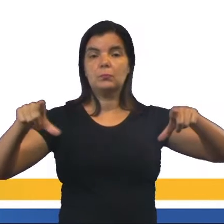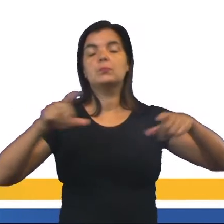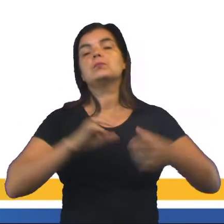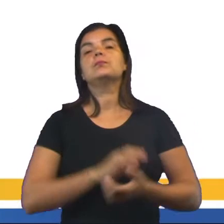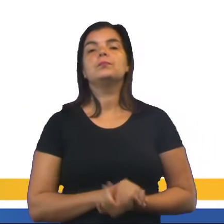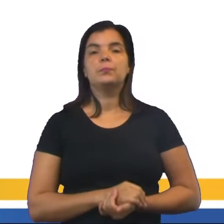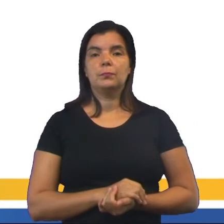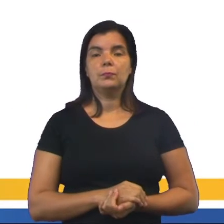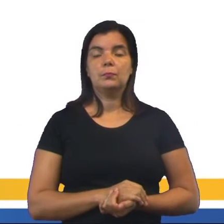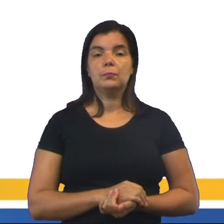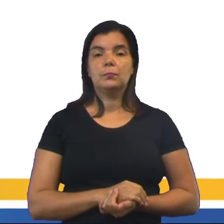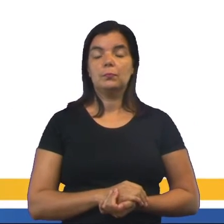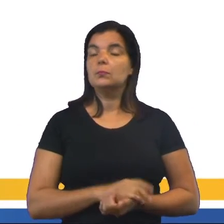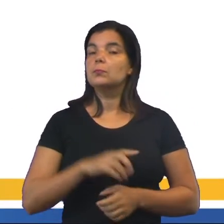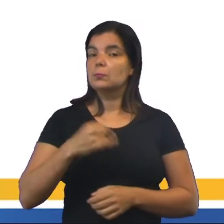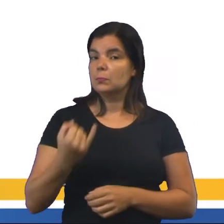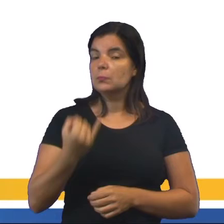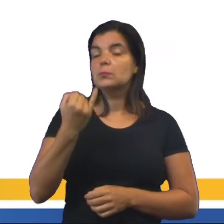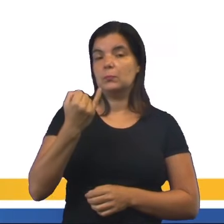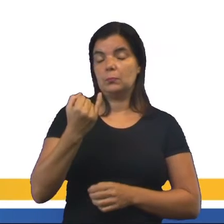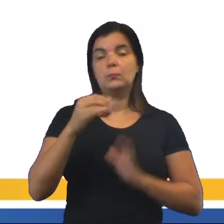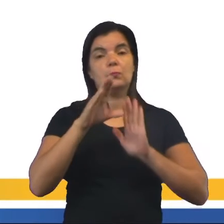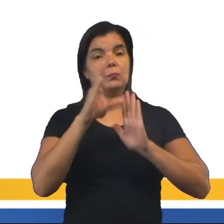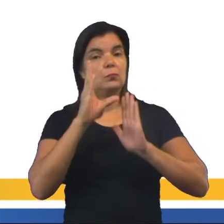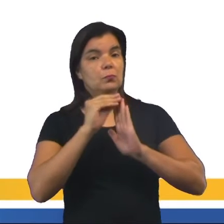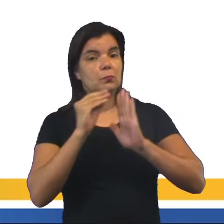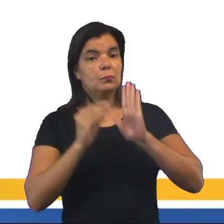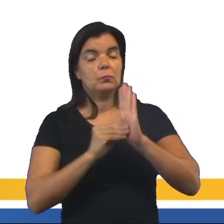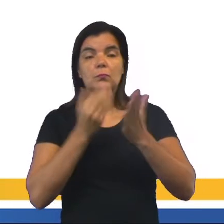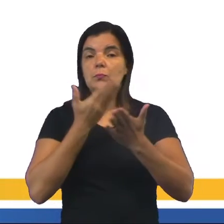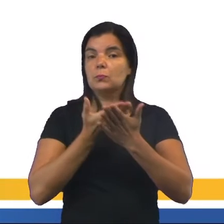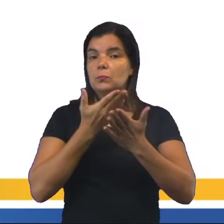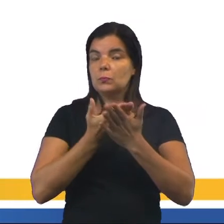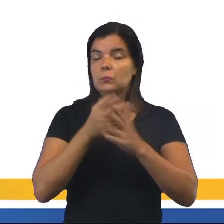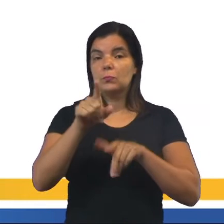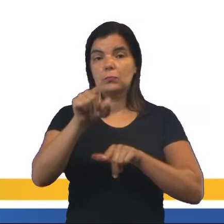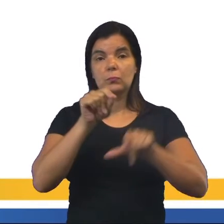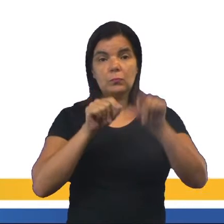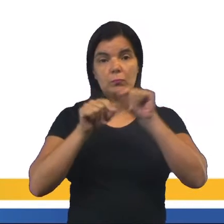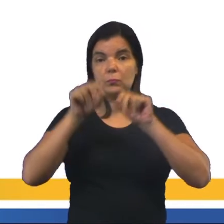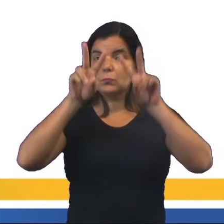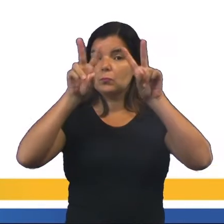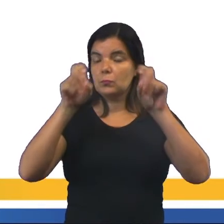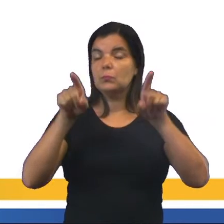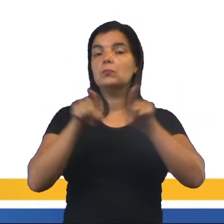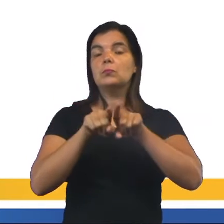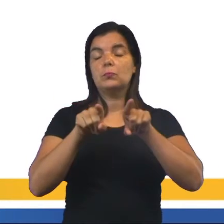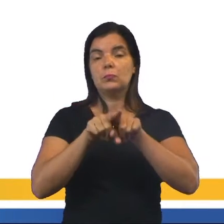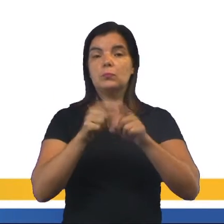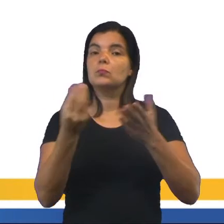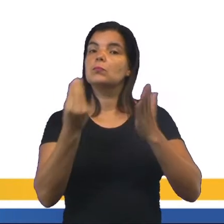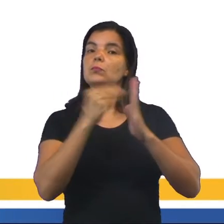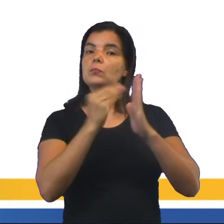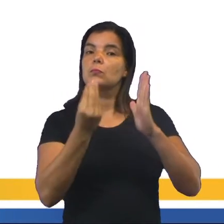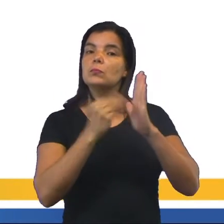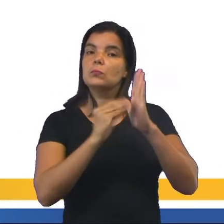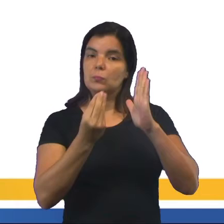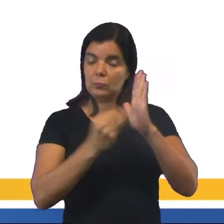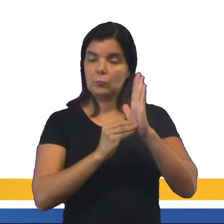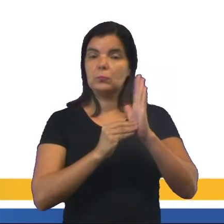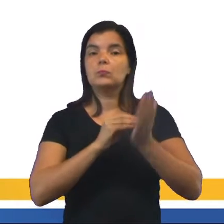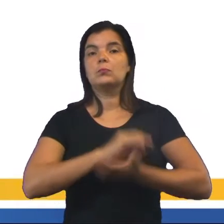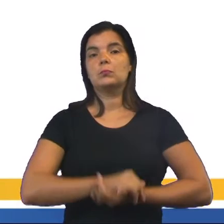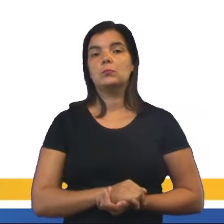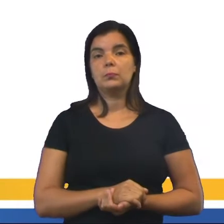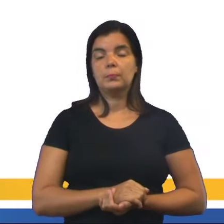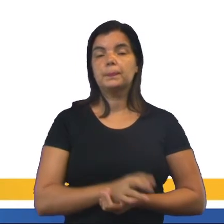horizontal. Ou mais marcante conteúdo que você irá estudar. Você seleciona aí o tema, o conteúdo que você quer fazer o seu mapa